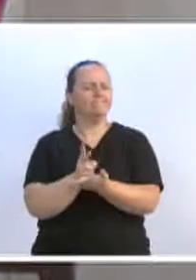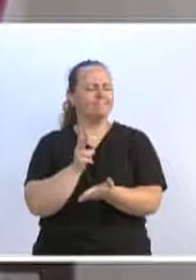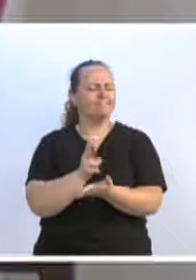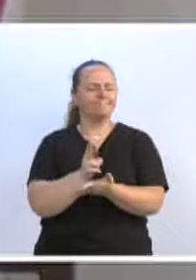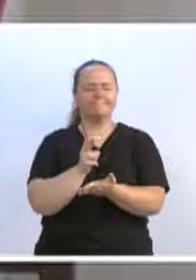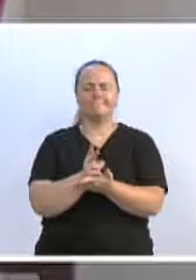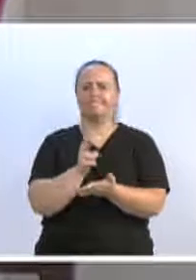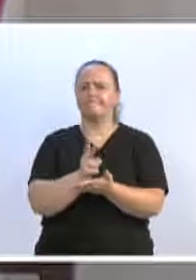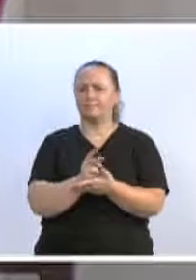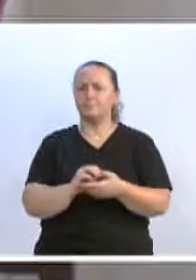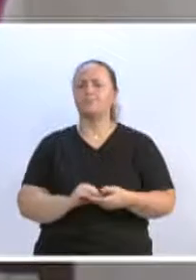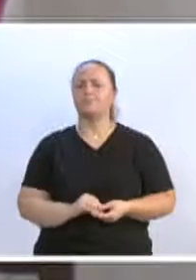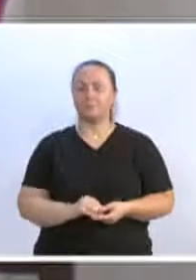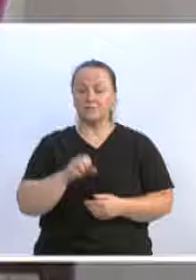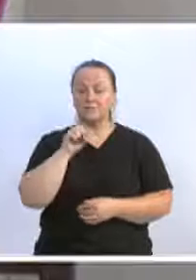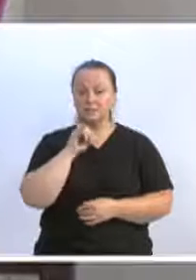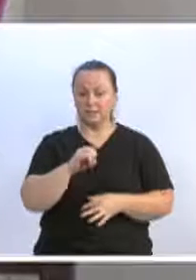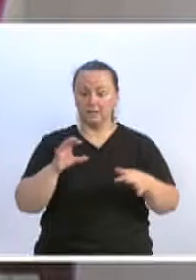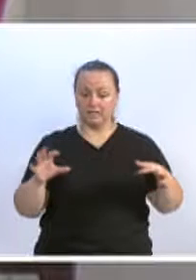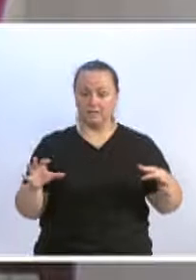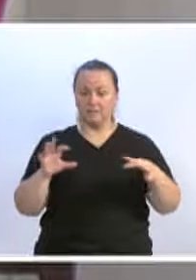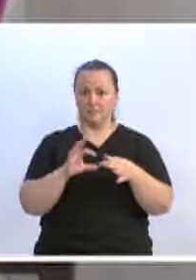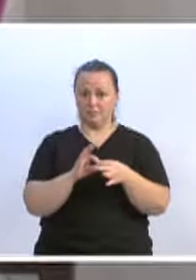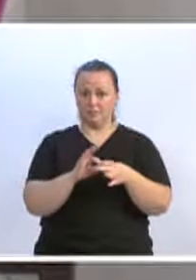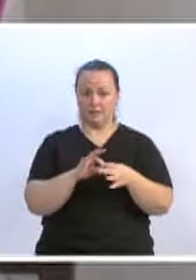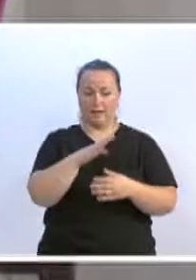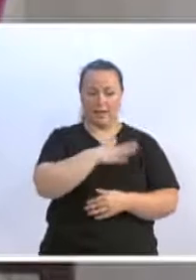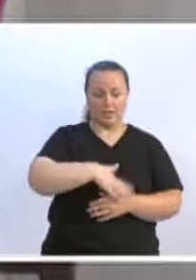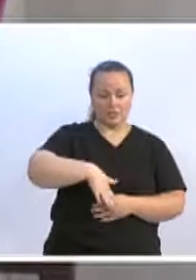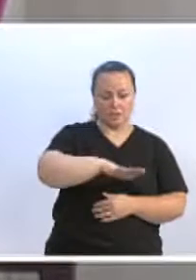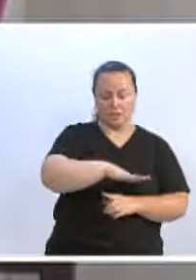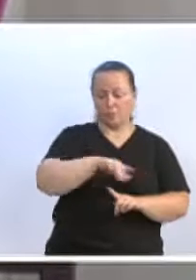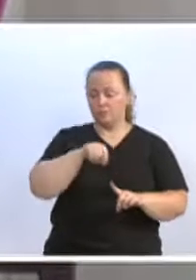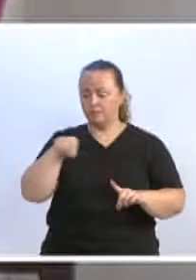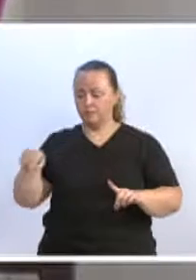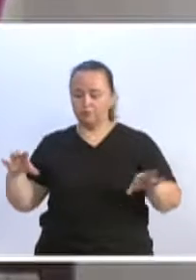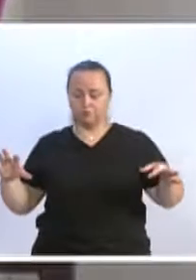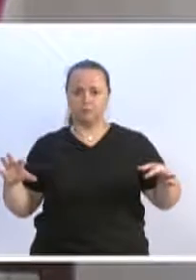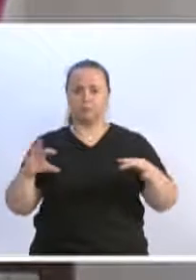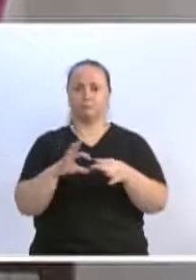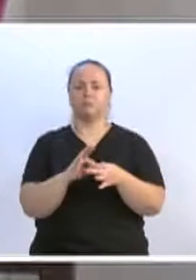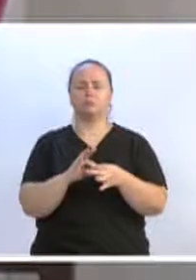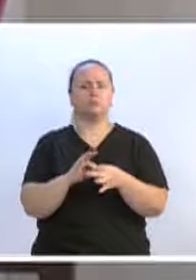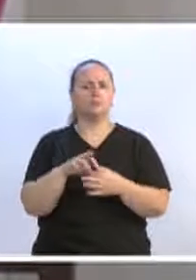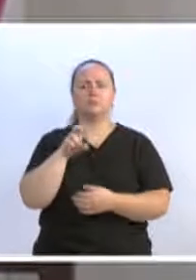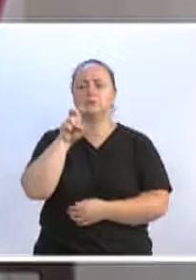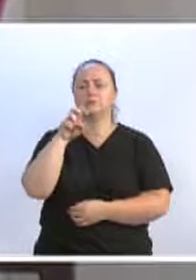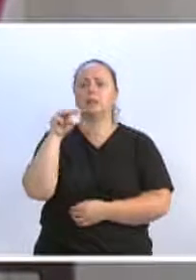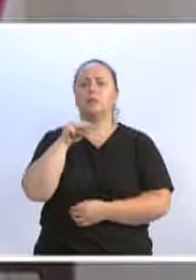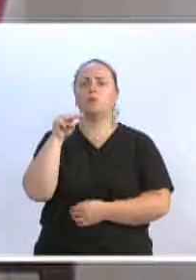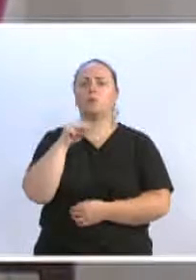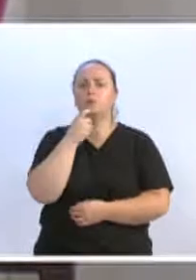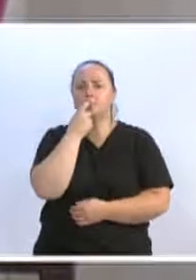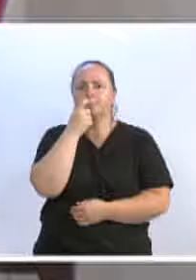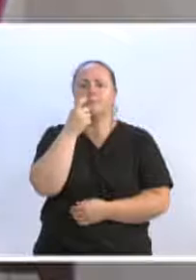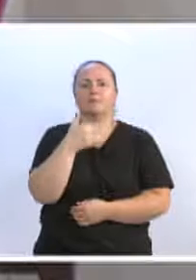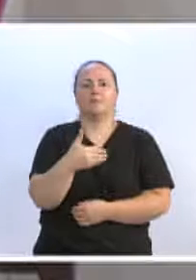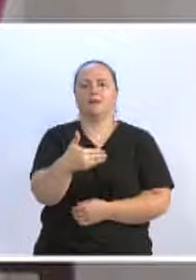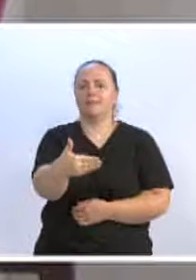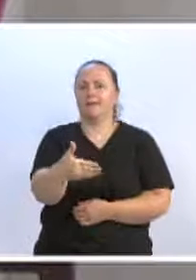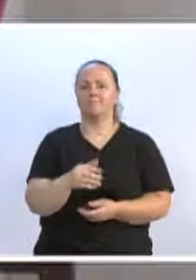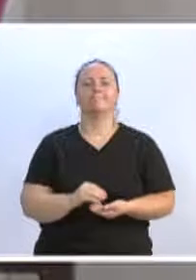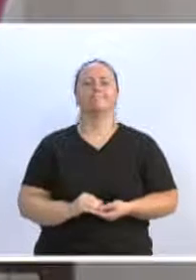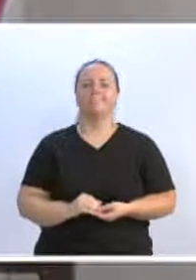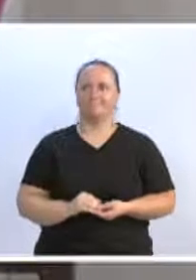que através da ligação velha garcia as pessoas que moram tanto na velha quanto garcia levaram cinco minutos ao invés de 25 minutos em